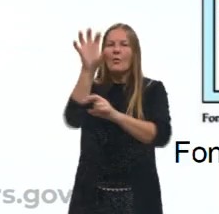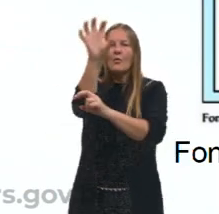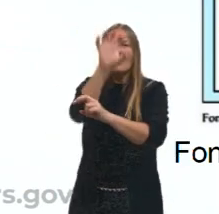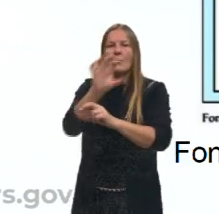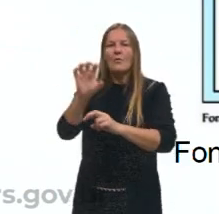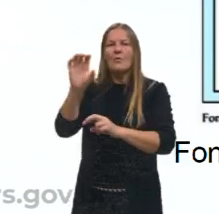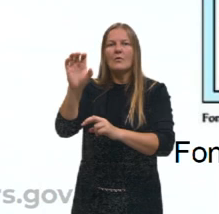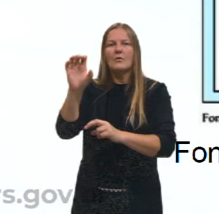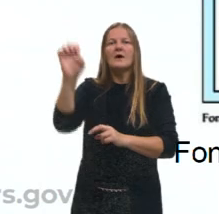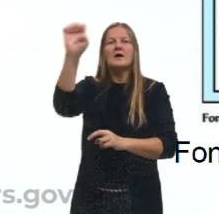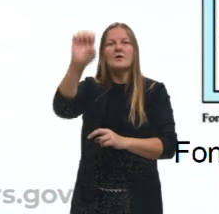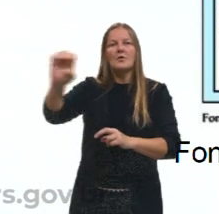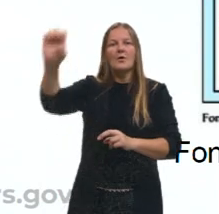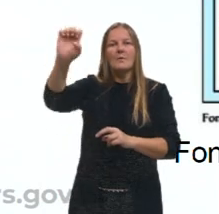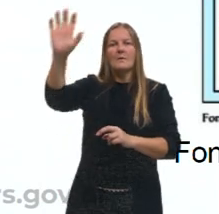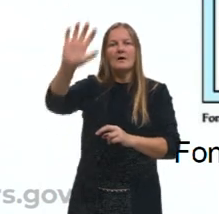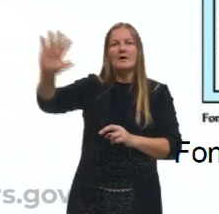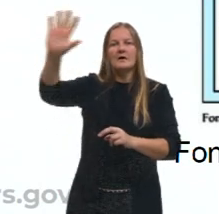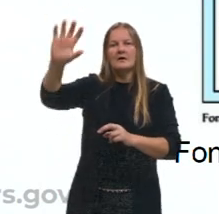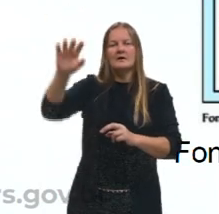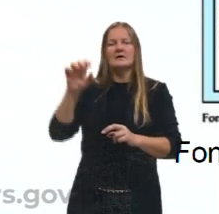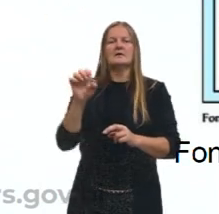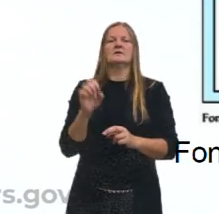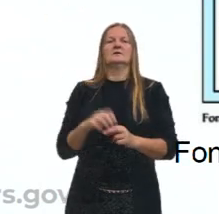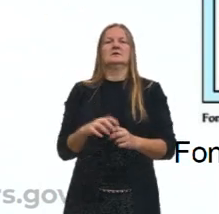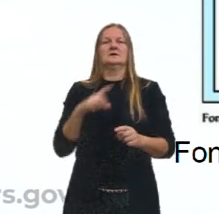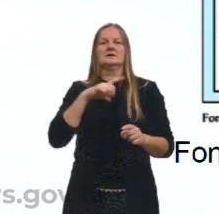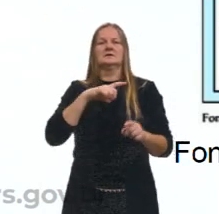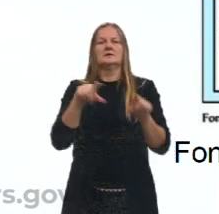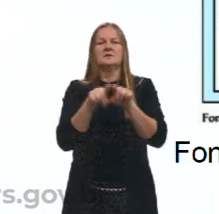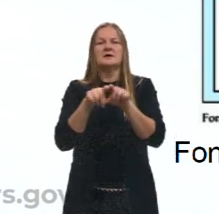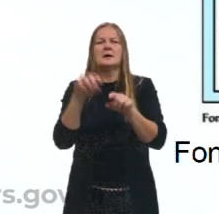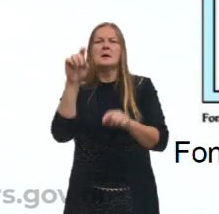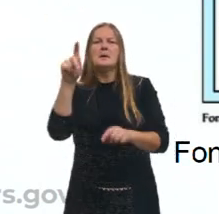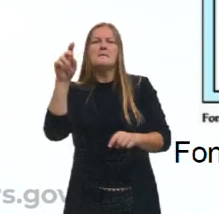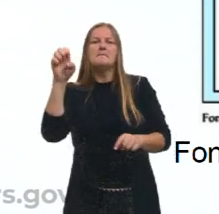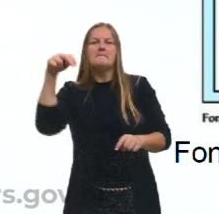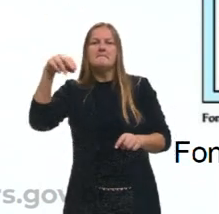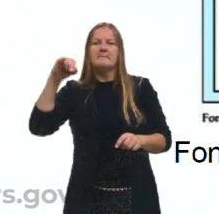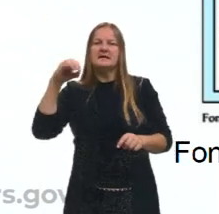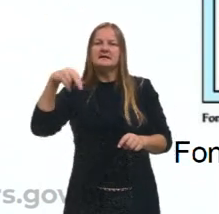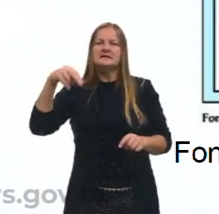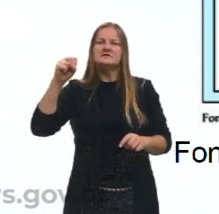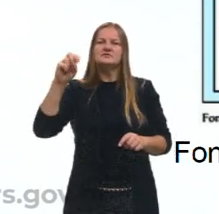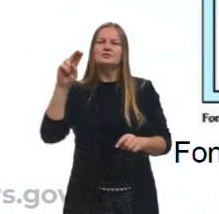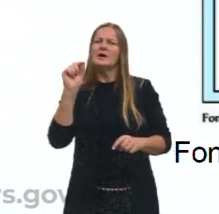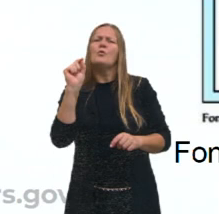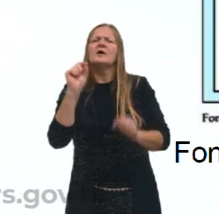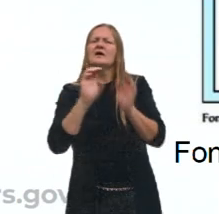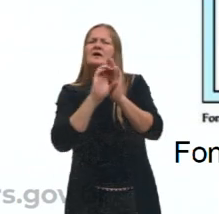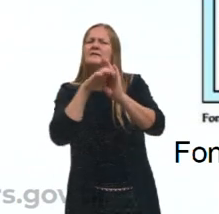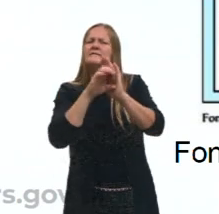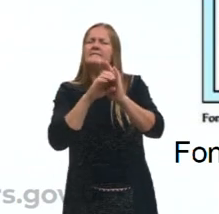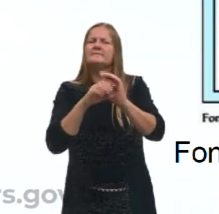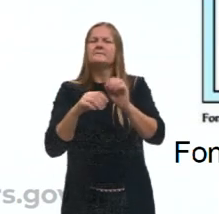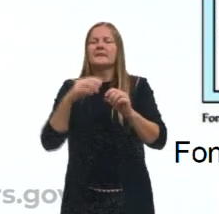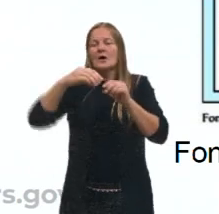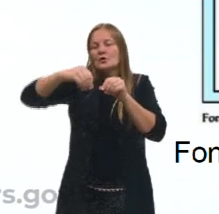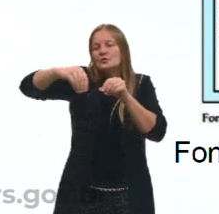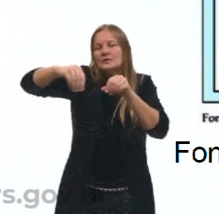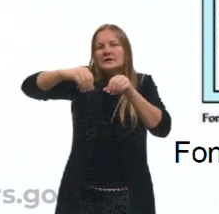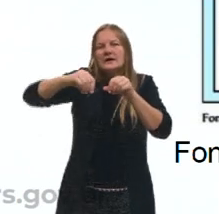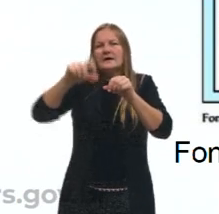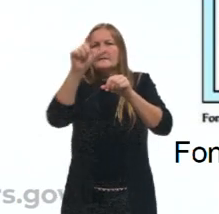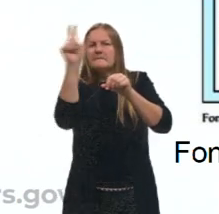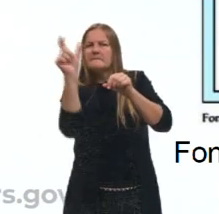a parte rosa é a Grécia peninsular na que é uma península é uma faixa de terra